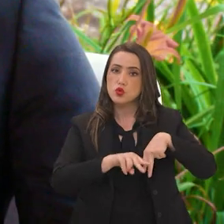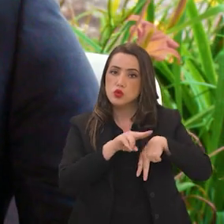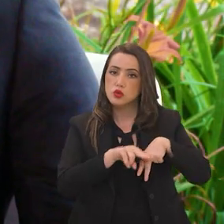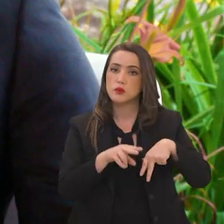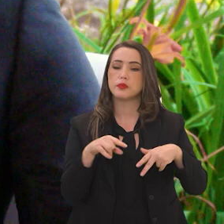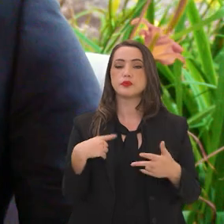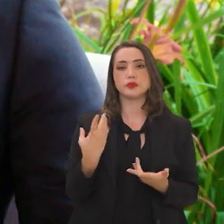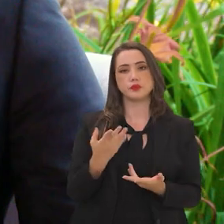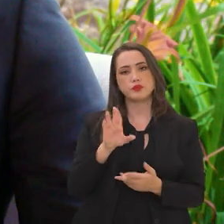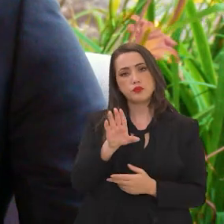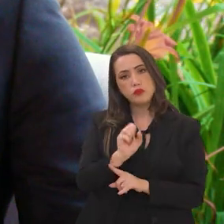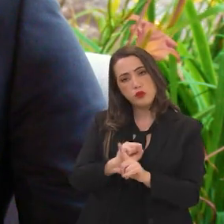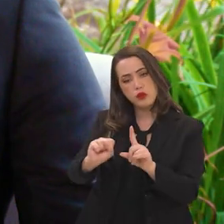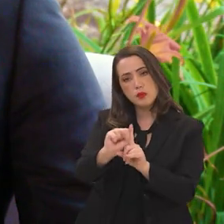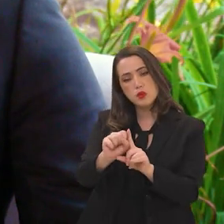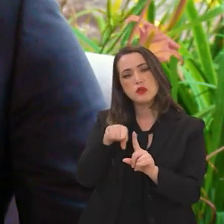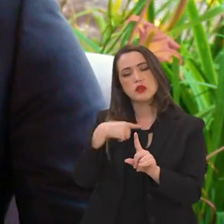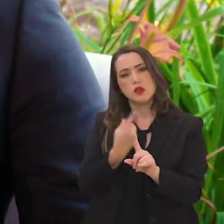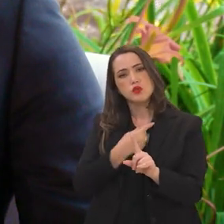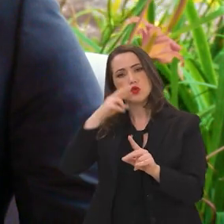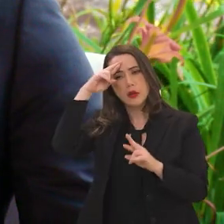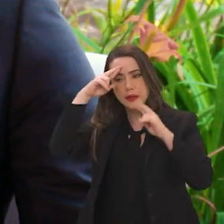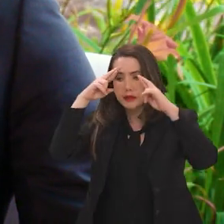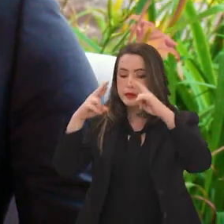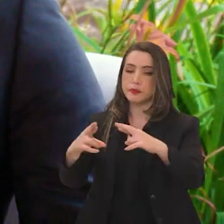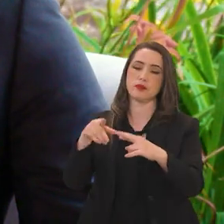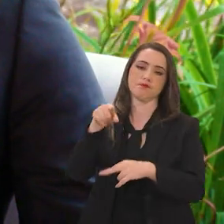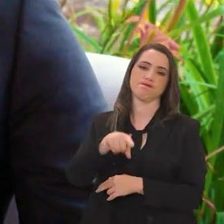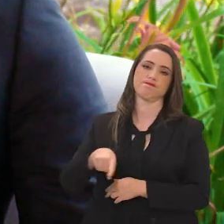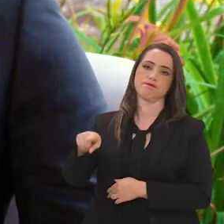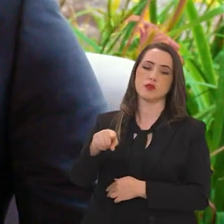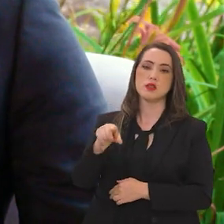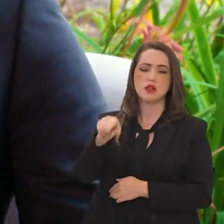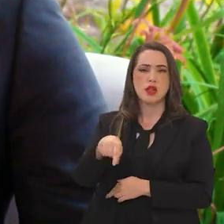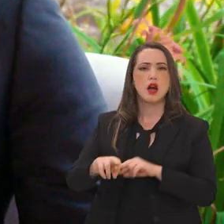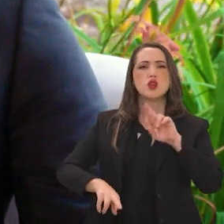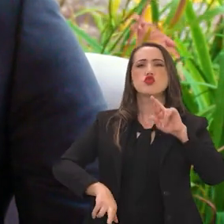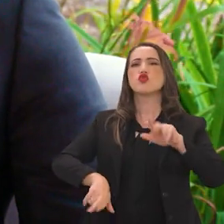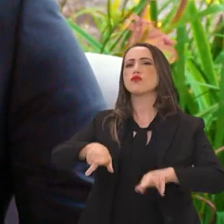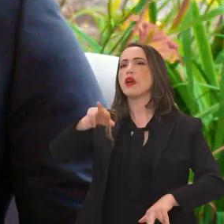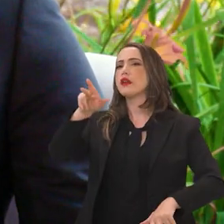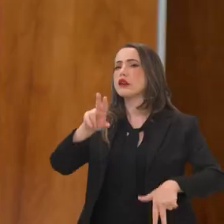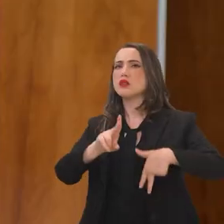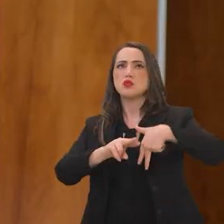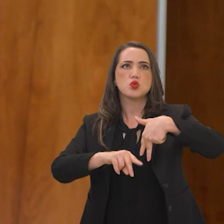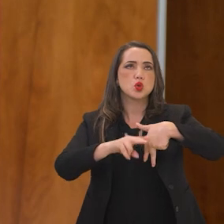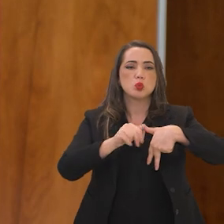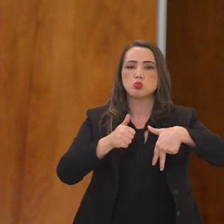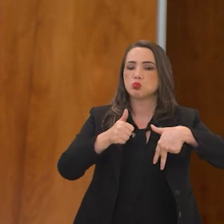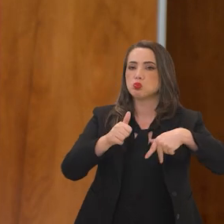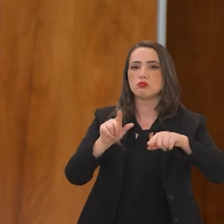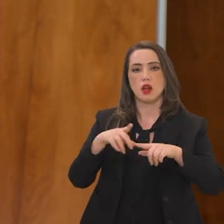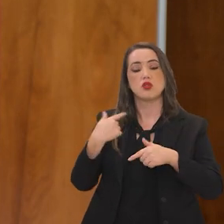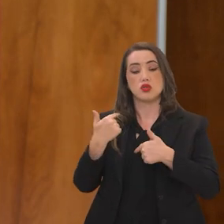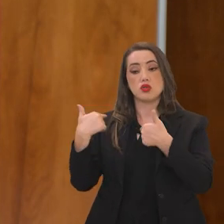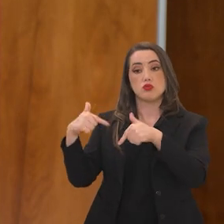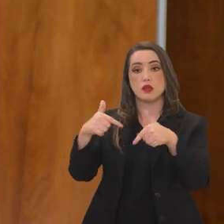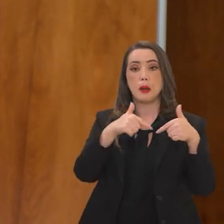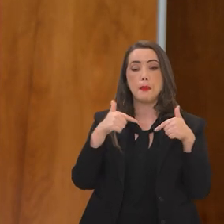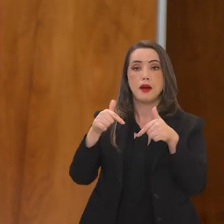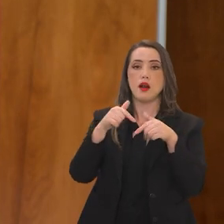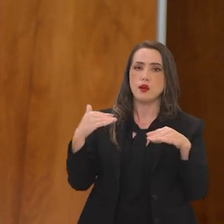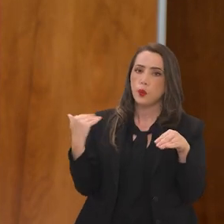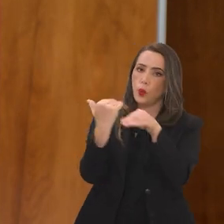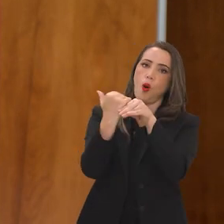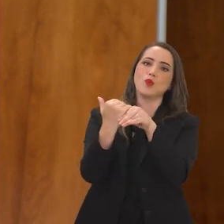gênero uma sociedade onde a gente tem respeito né as diferenças de gênero a gente trabalha os